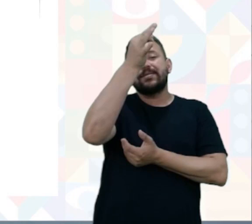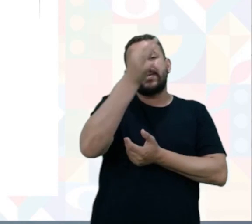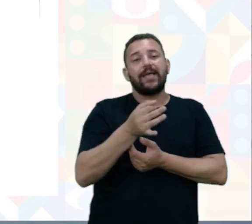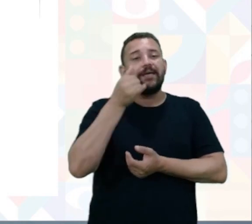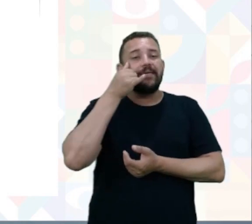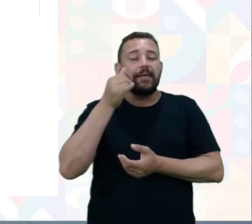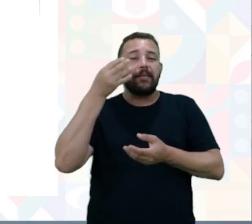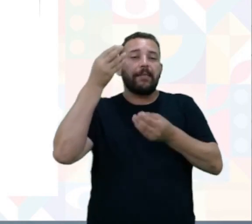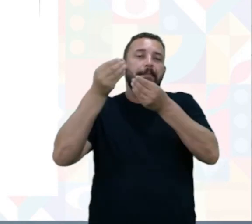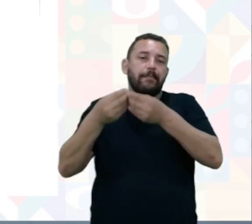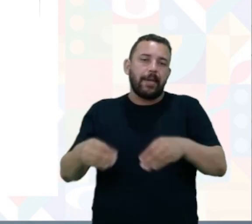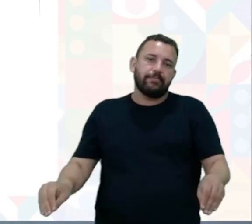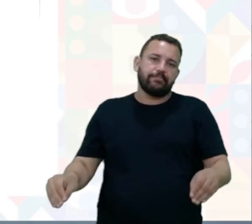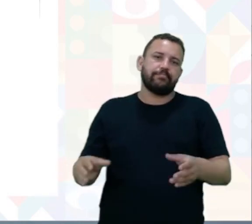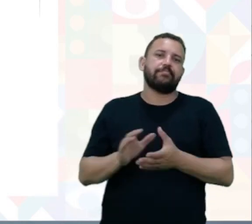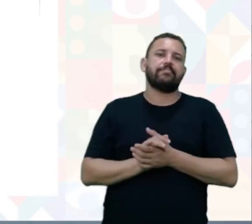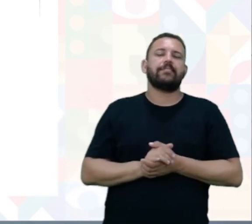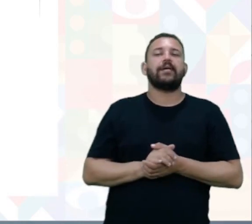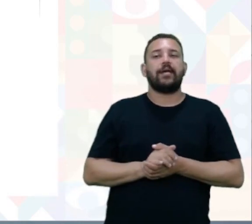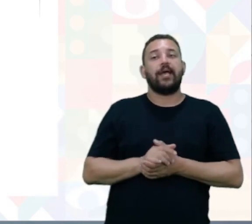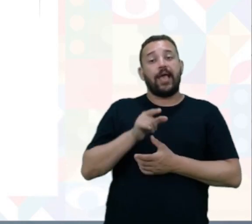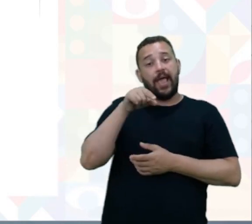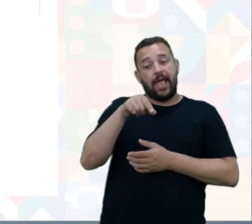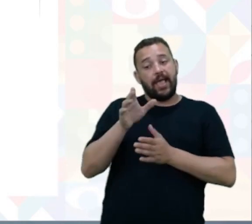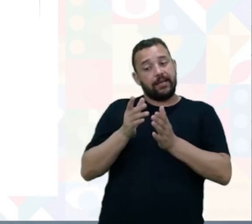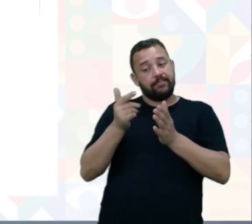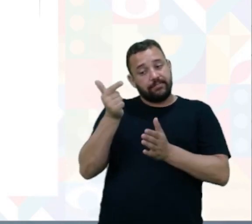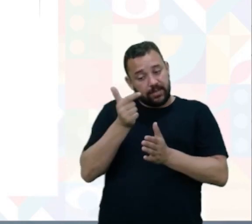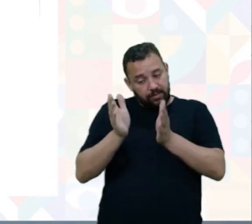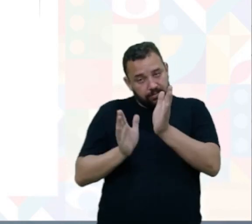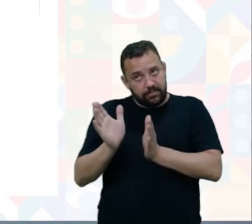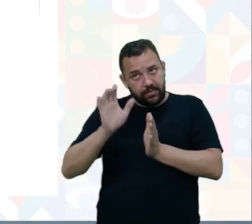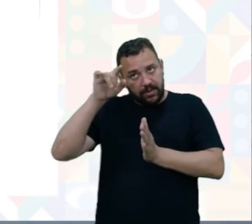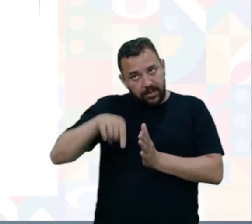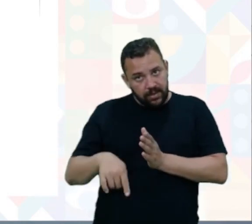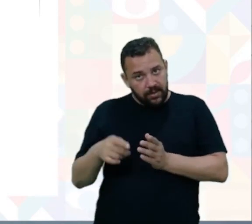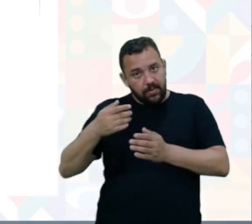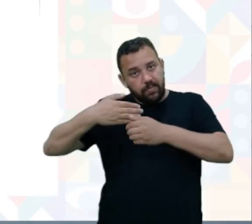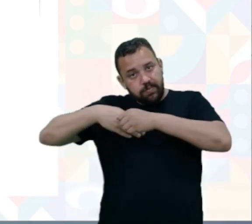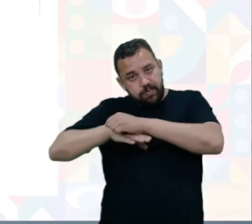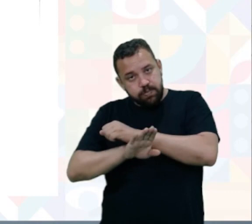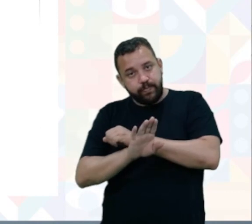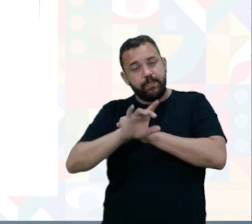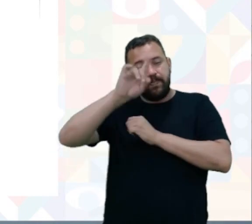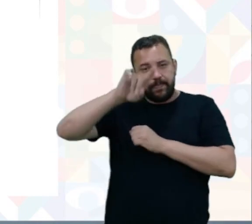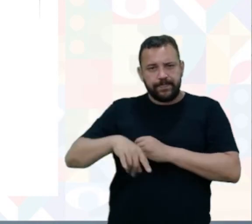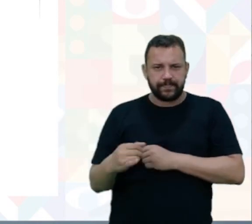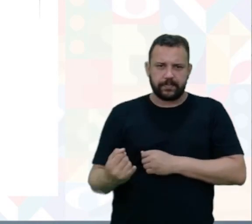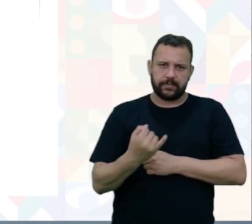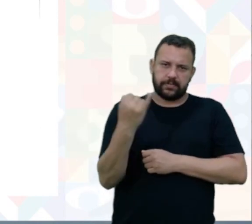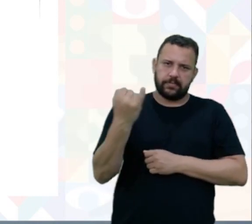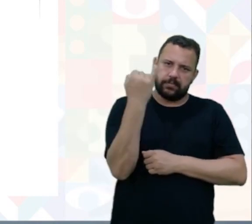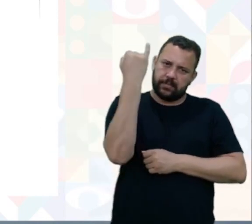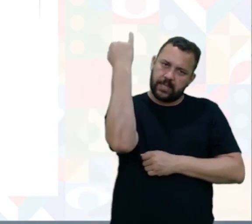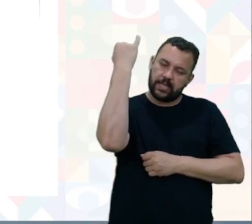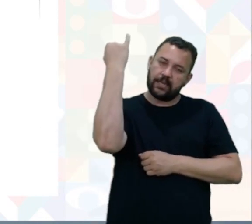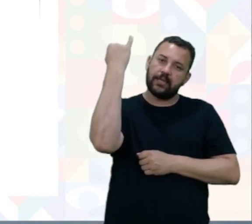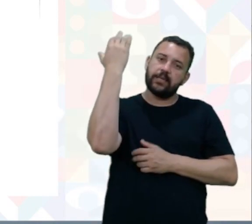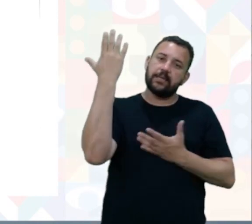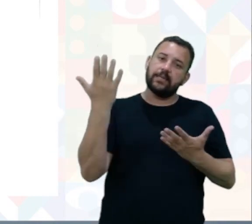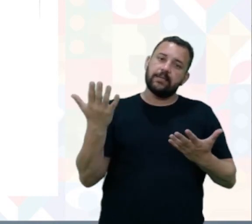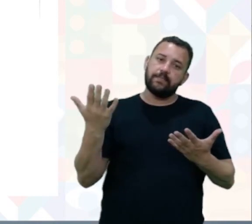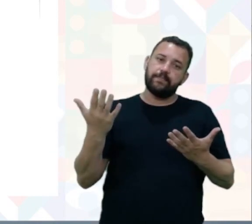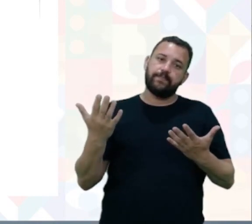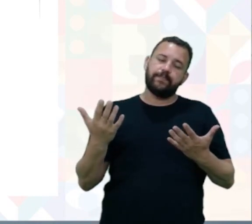evitando desperdício. E é nessa parte, gente, de armazenamento que é importantíssimo a